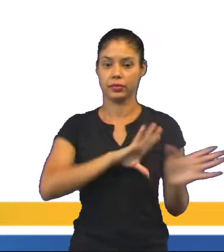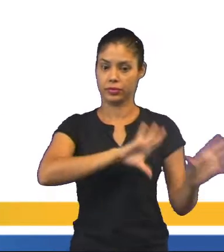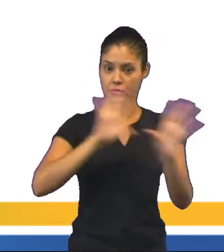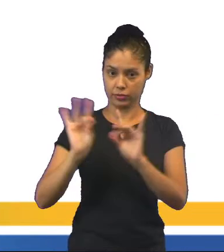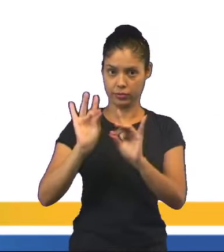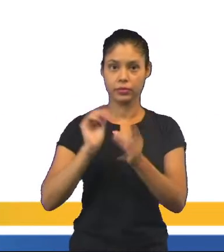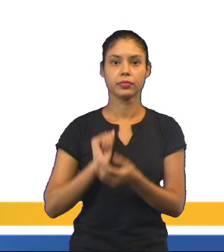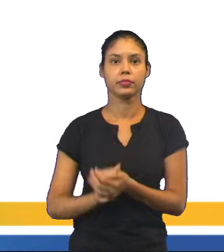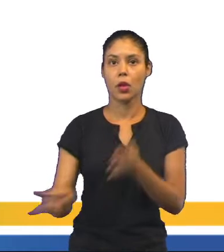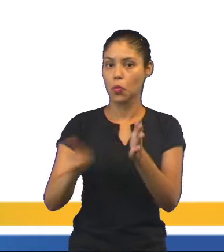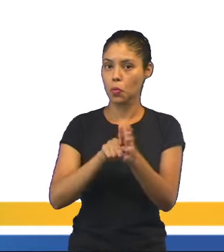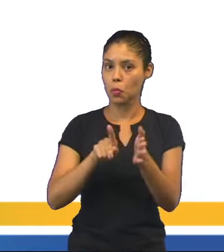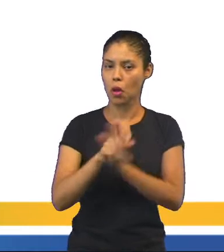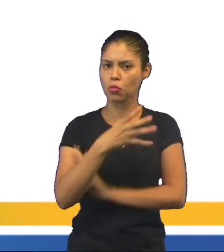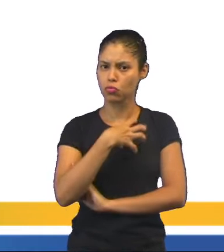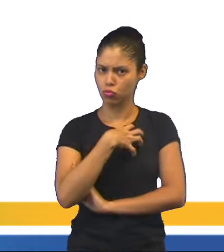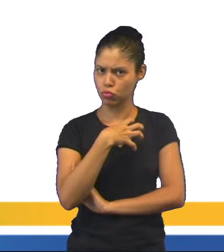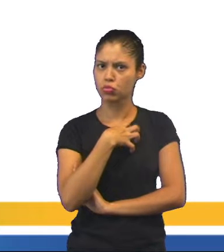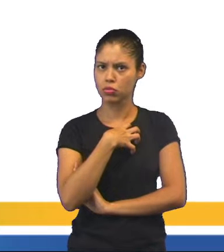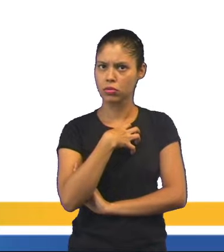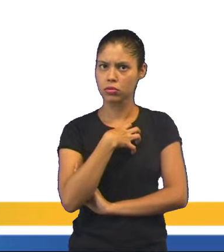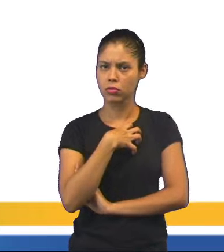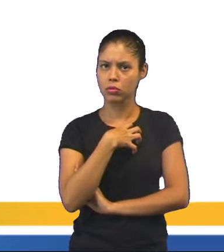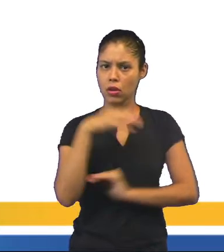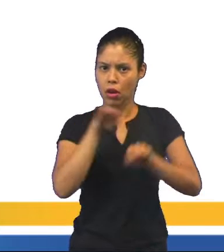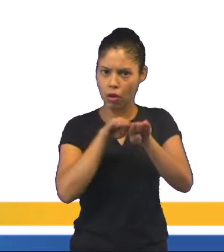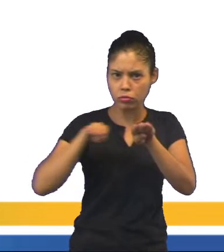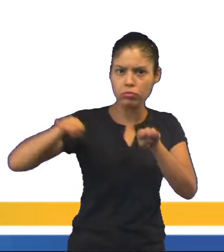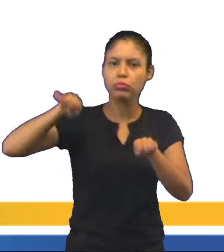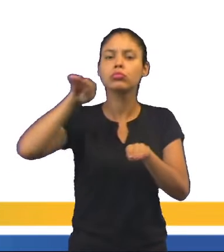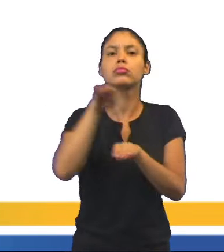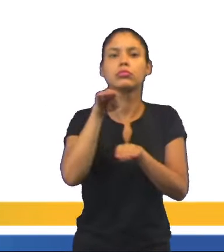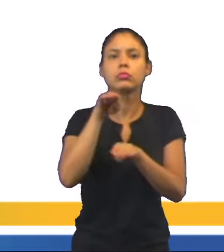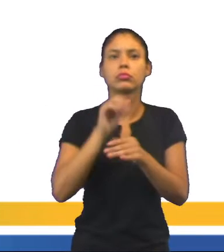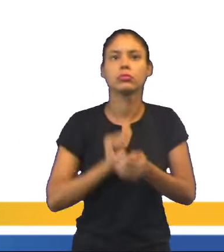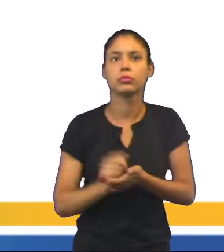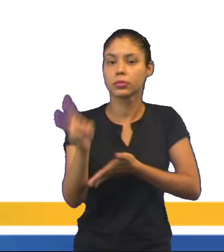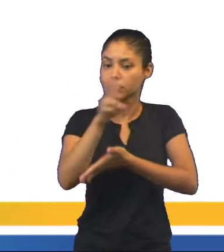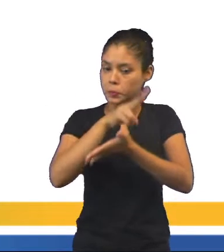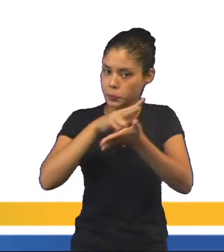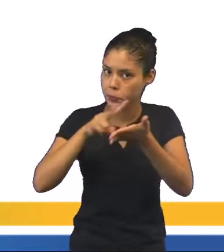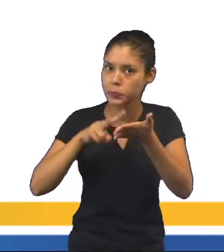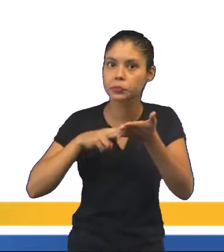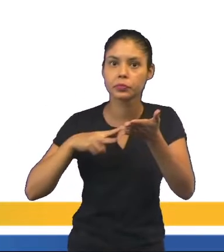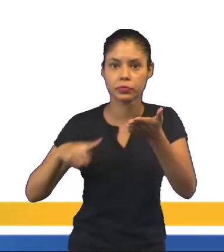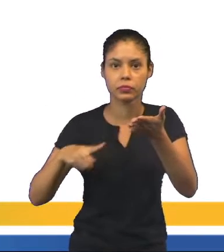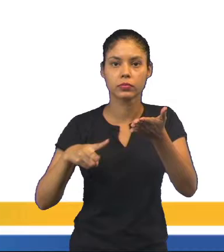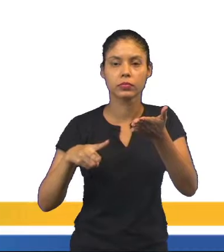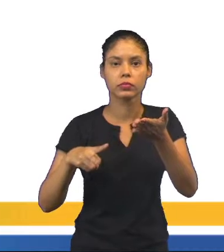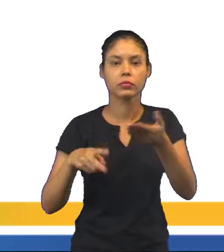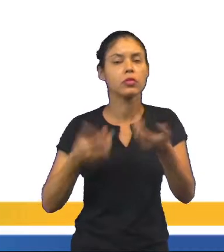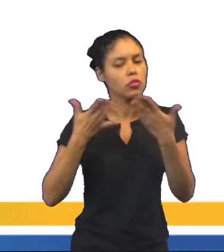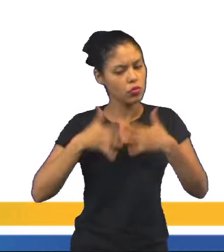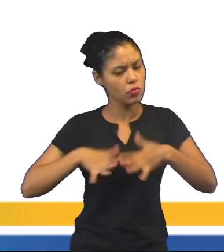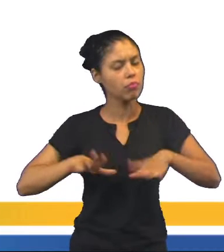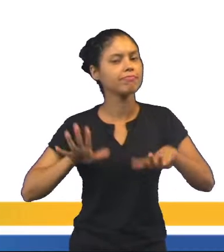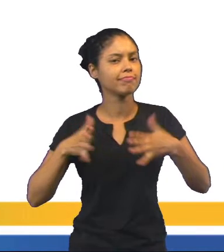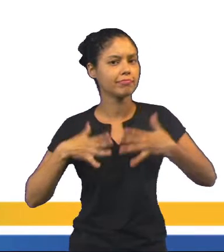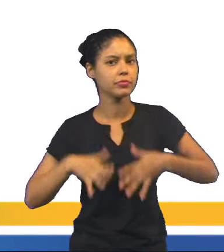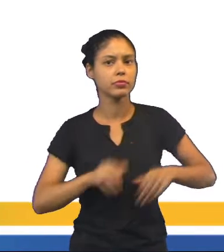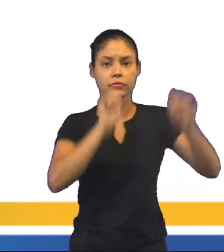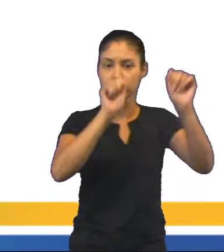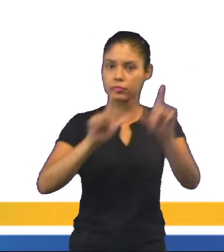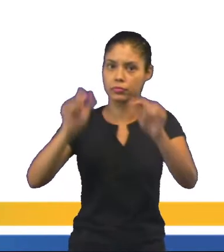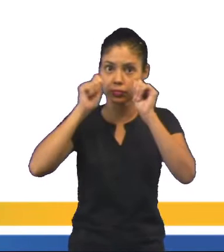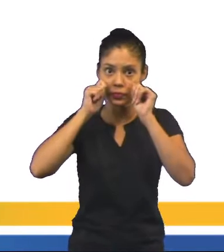reporta justamente ao sentido de autoridade. Farei a leitura bastante lenta e